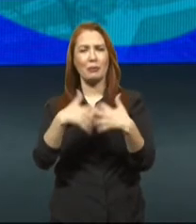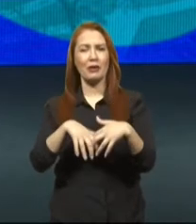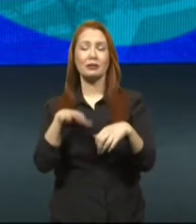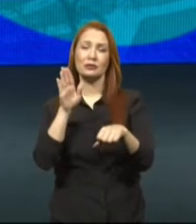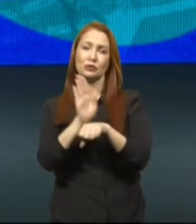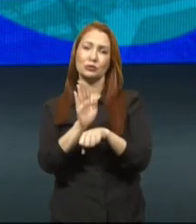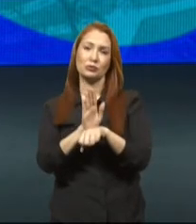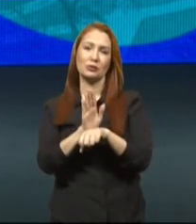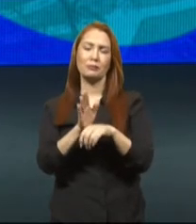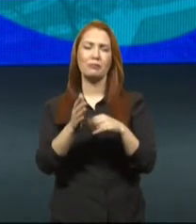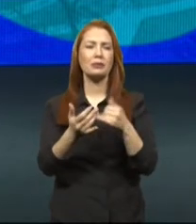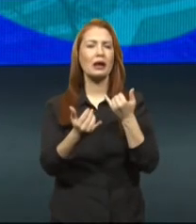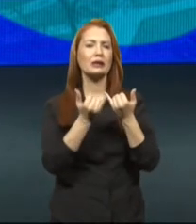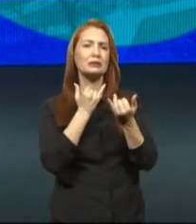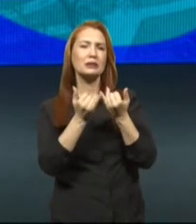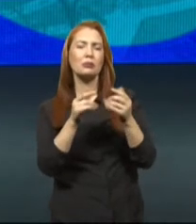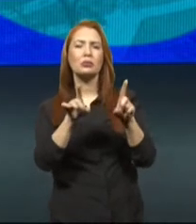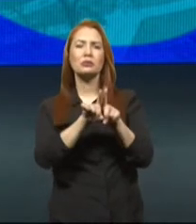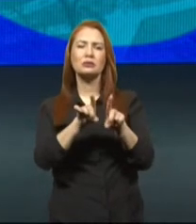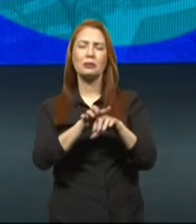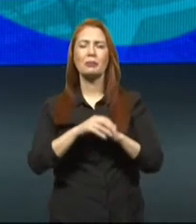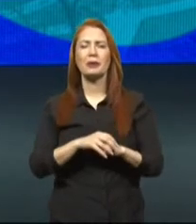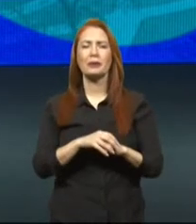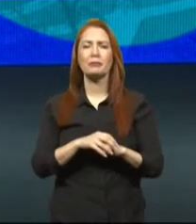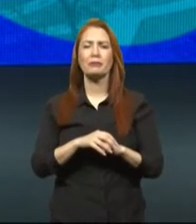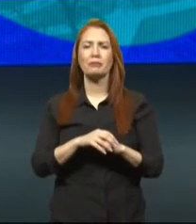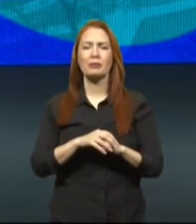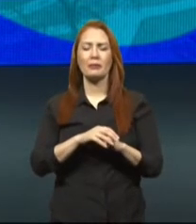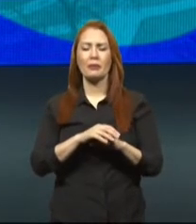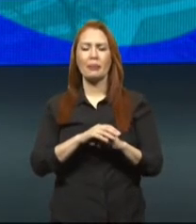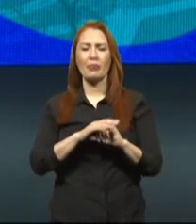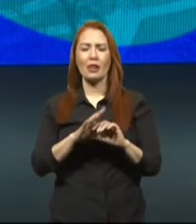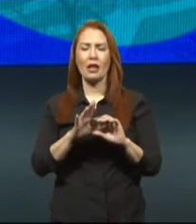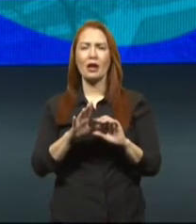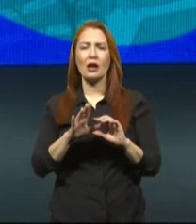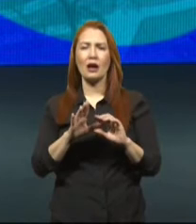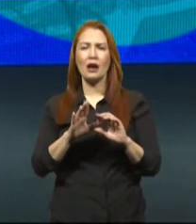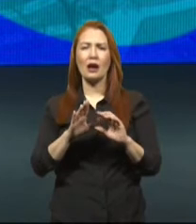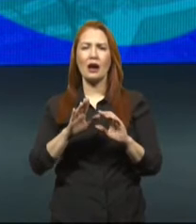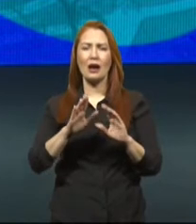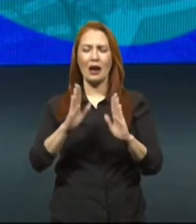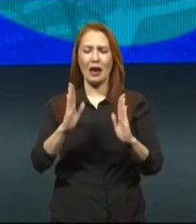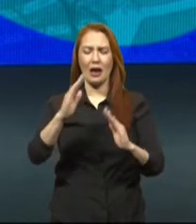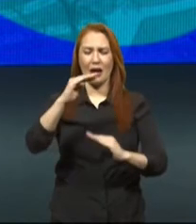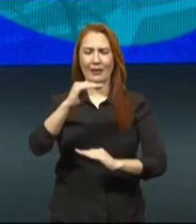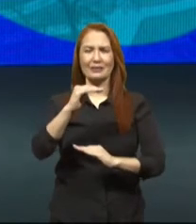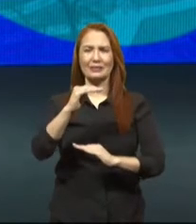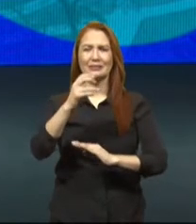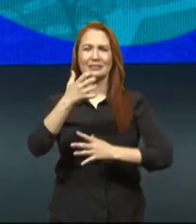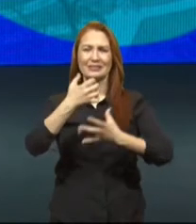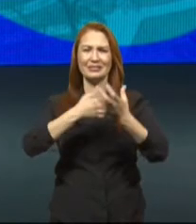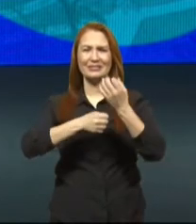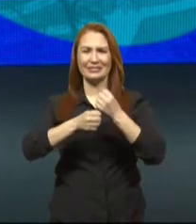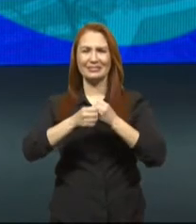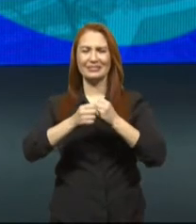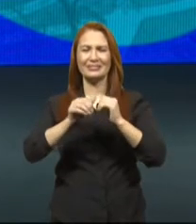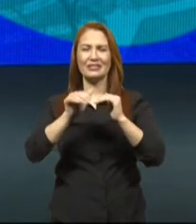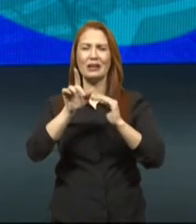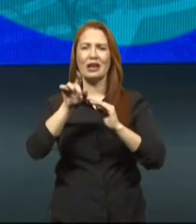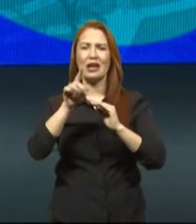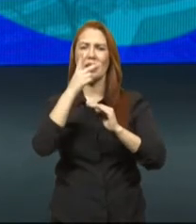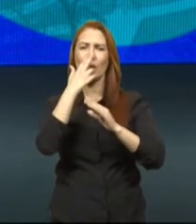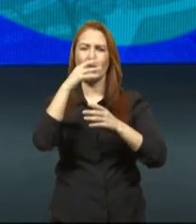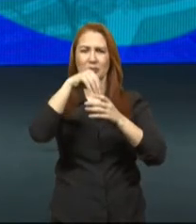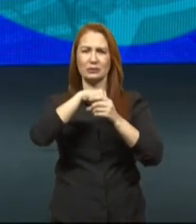embalagem longa-vida, que é alumínio, papel e plástico. Mas ela se conseguiu fazer uma cadeia